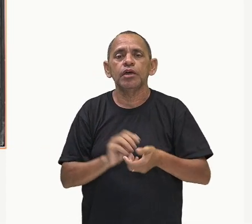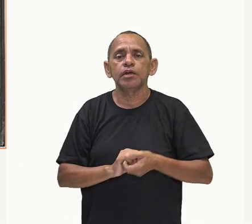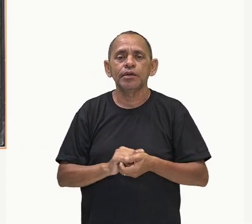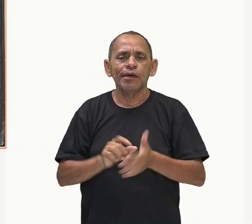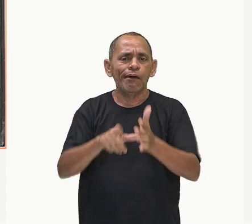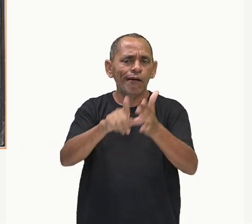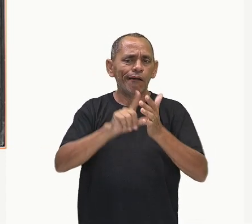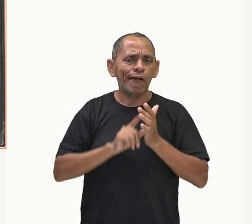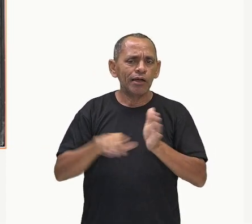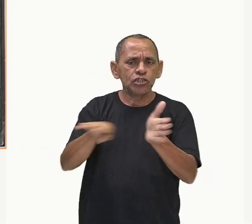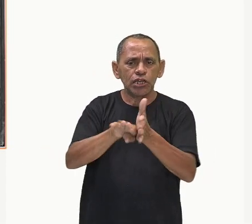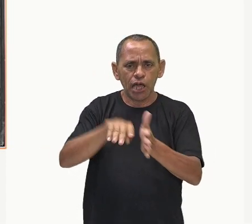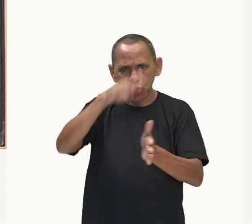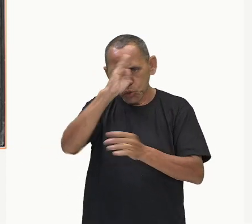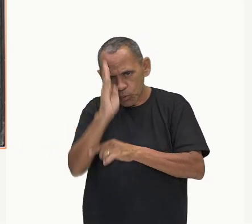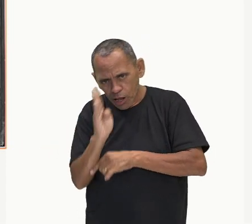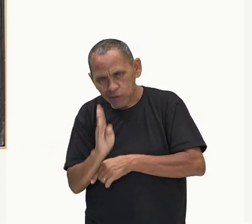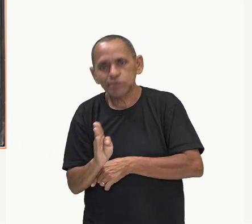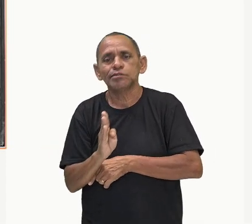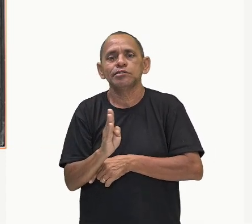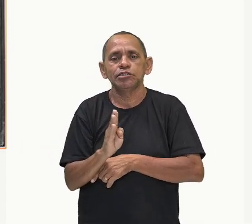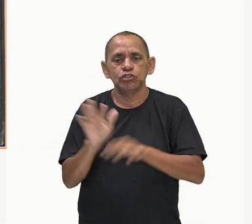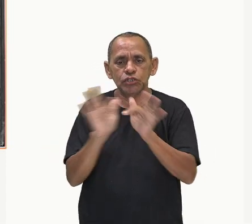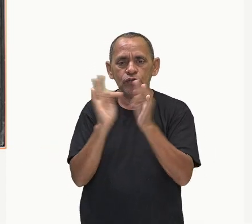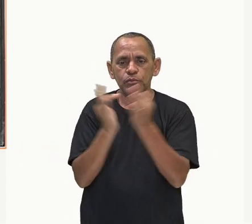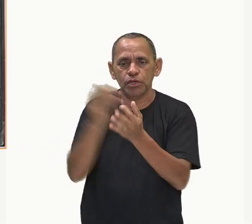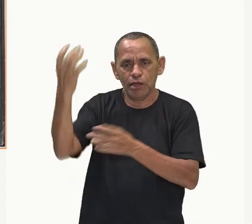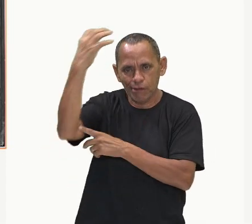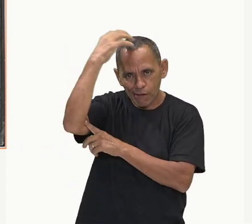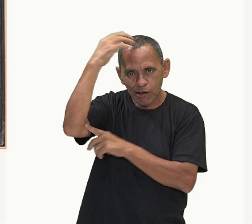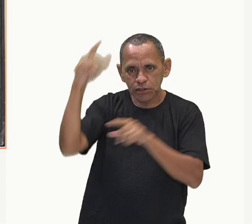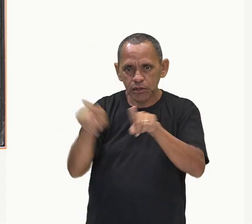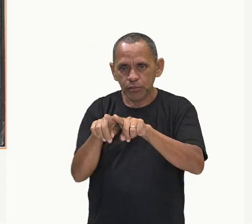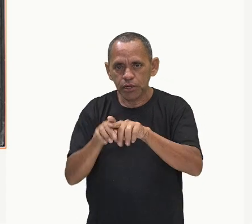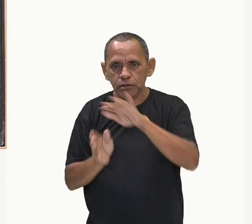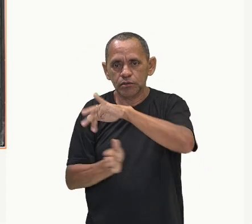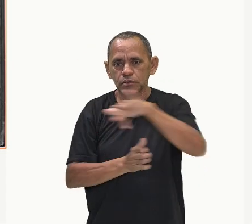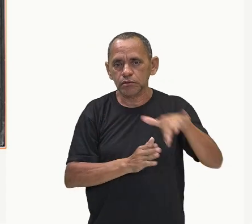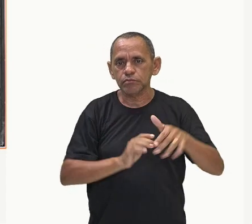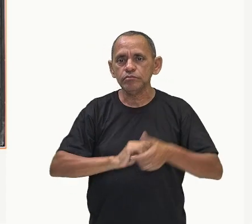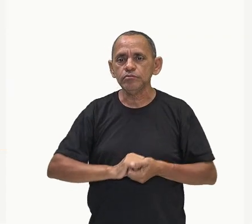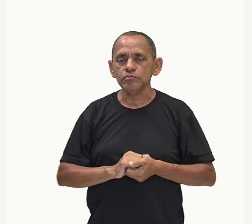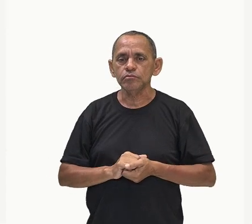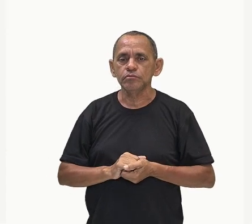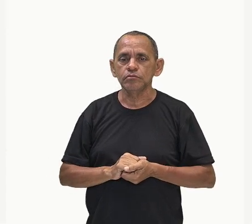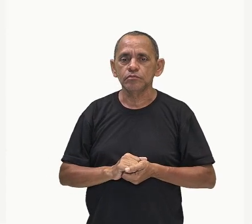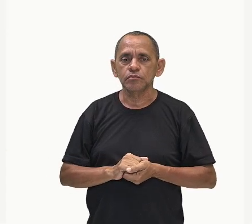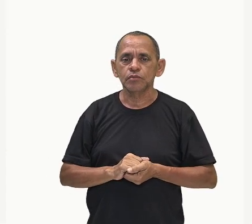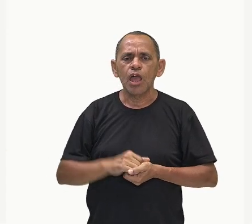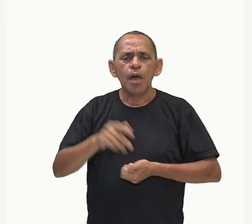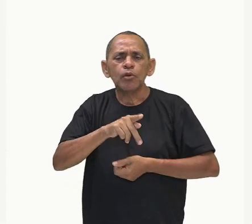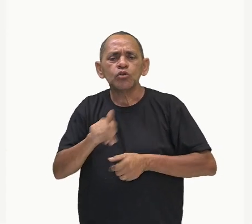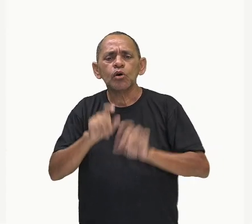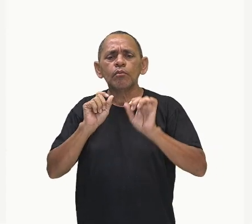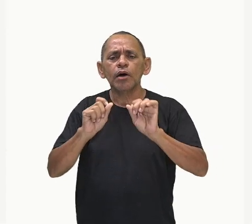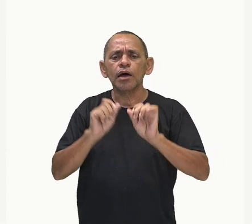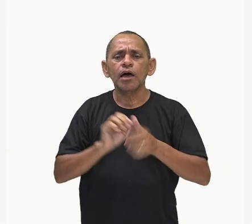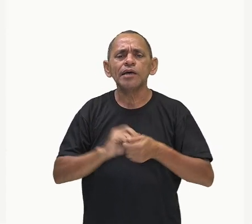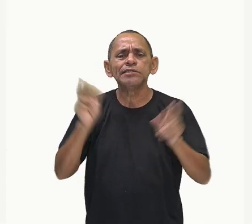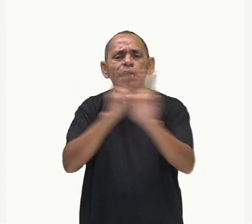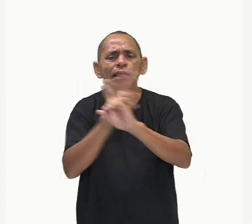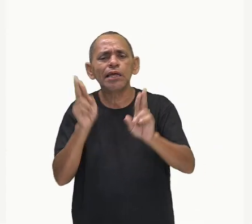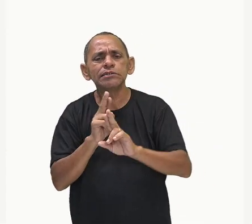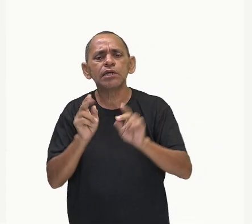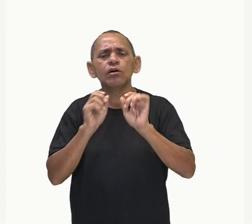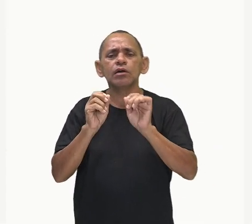da família real aqui no Brasil. Vamos adiante com o texto. Vamos lá, gente. Professor, em relação a